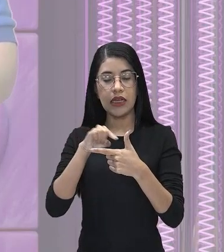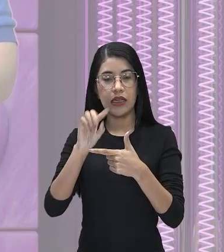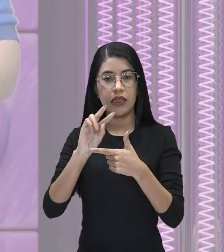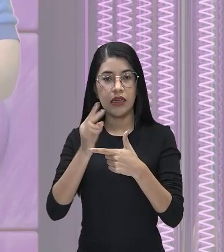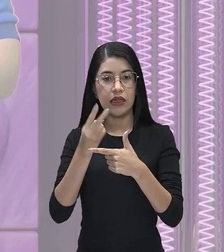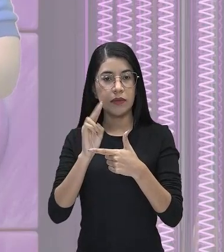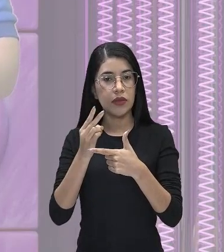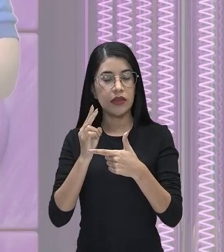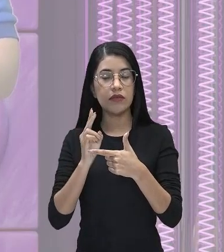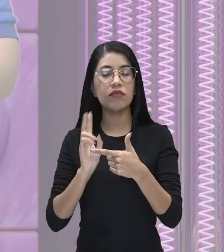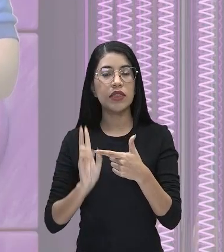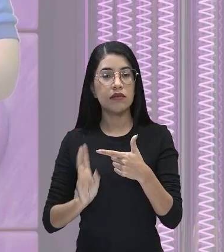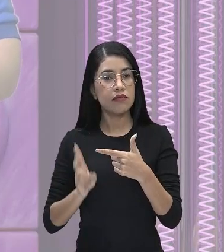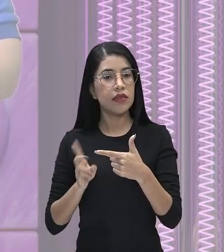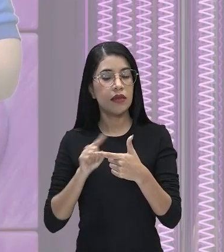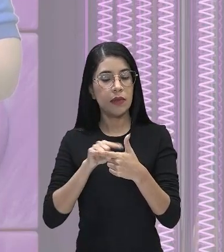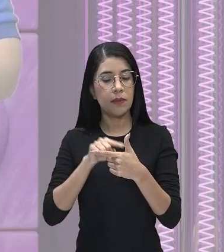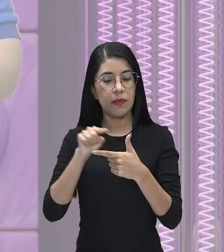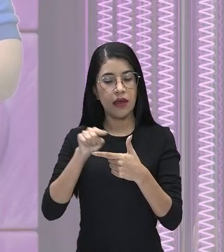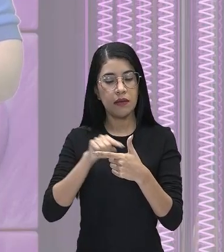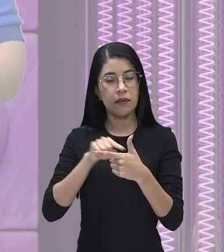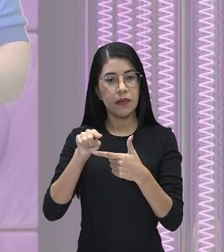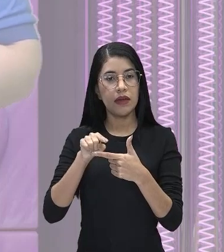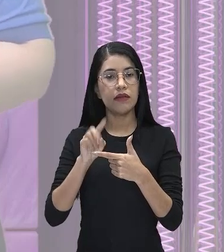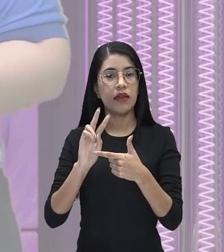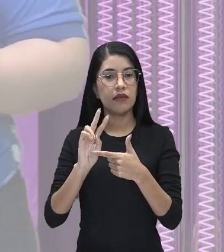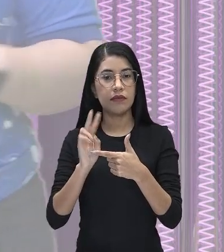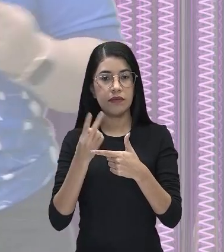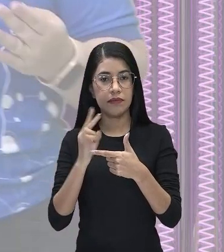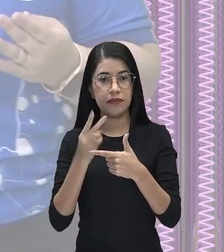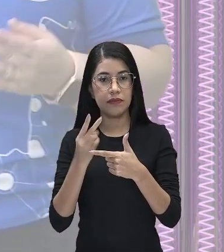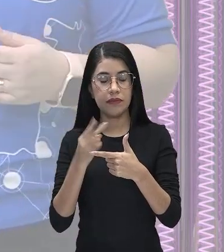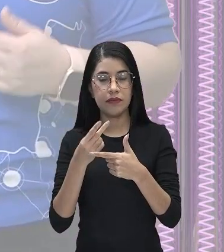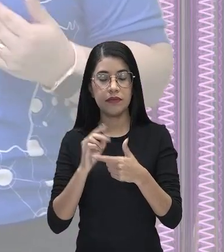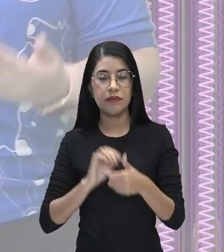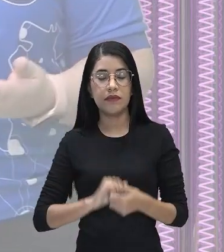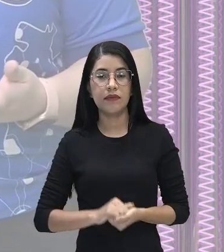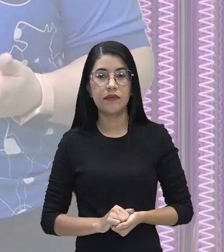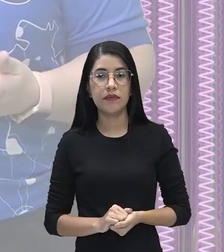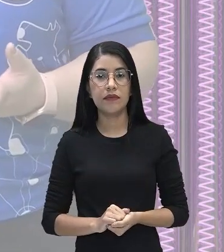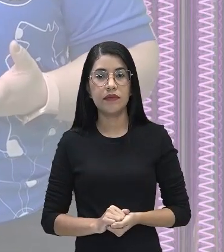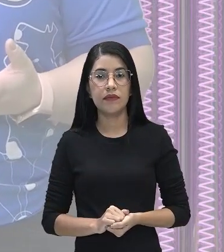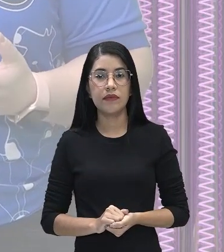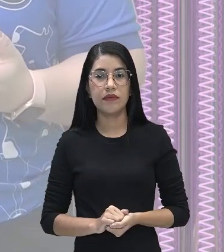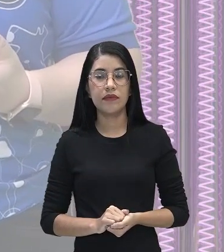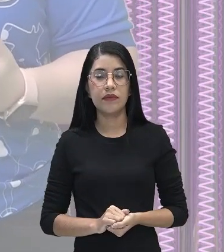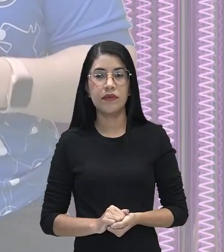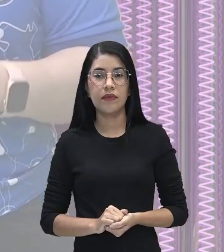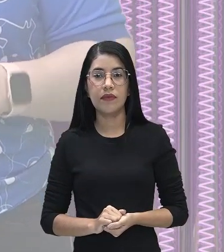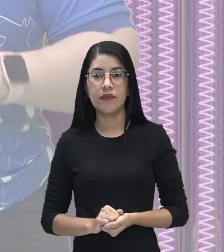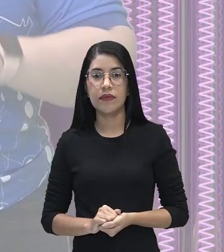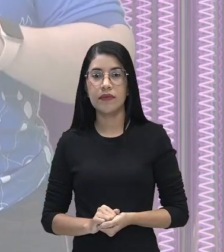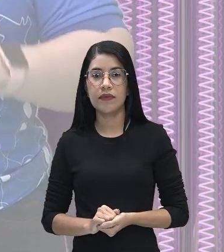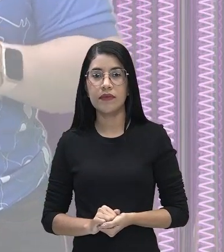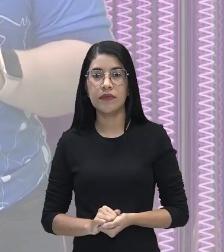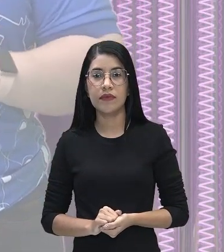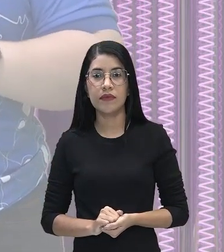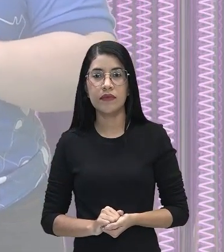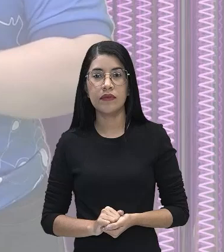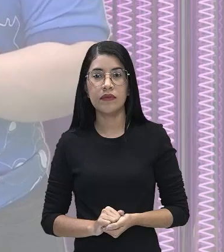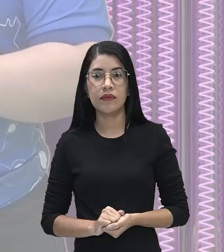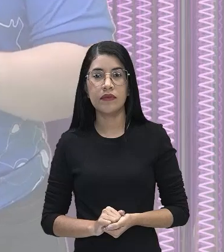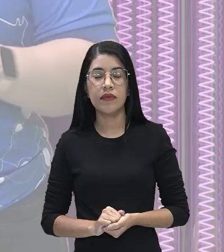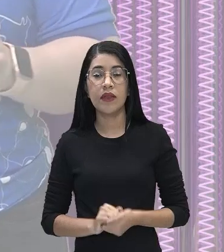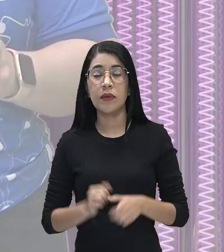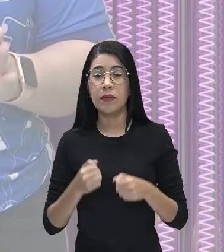graus e oposto a ele tem aqui a hipotenusa, né? O lado que é chamado de hipotenusa, certo? Então, essa é a